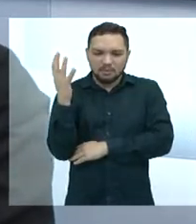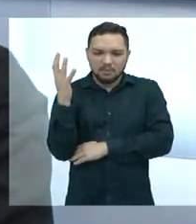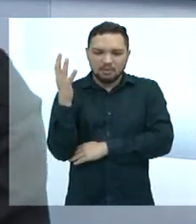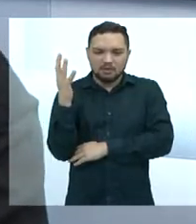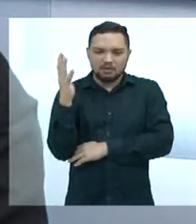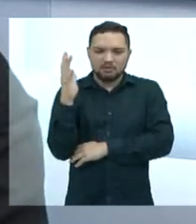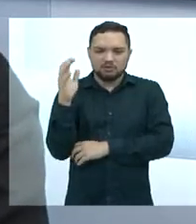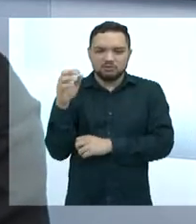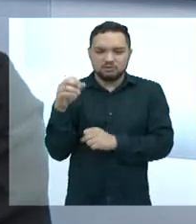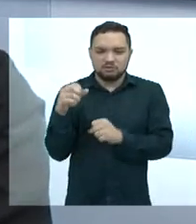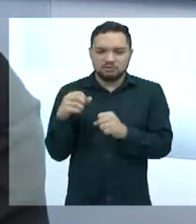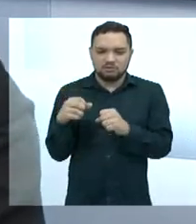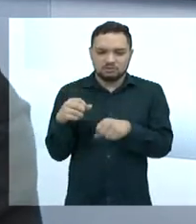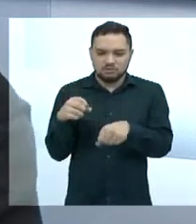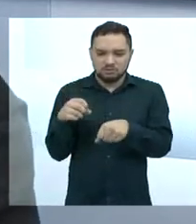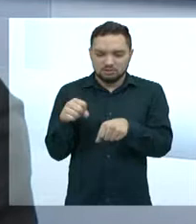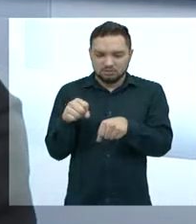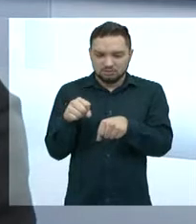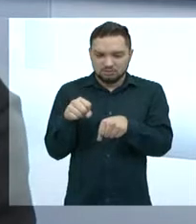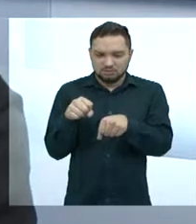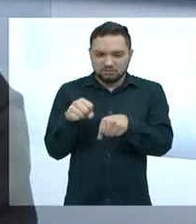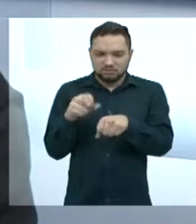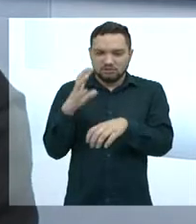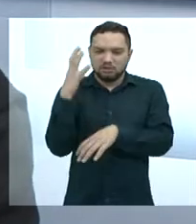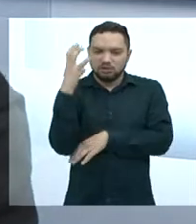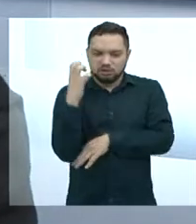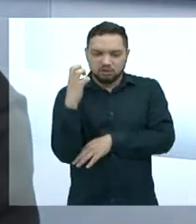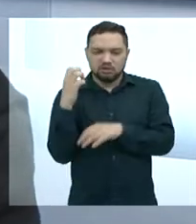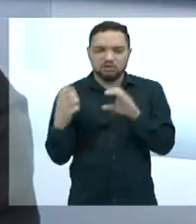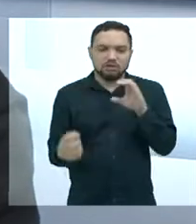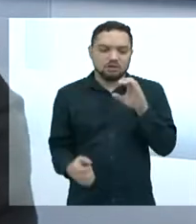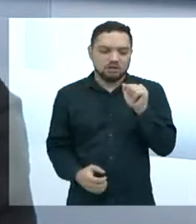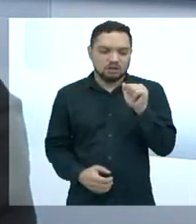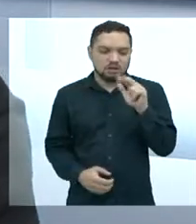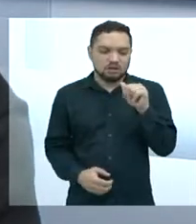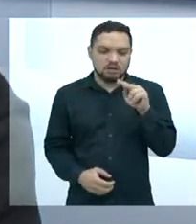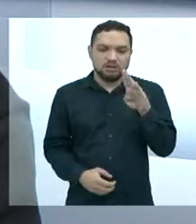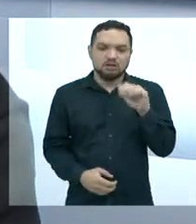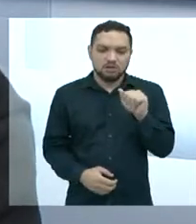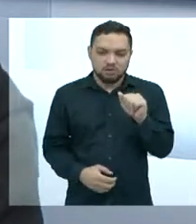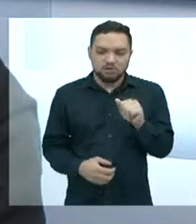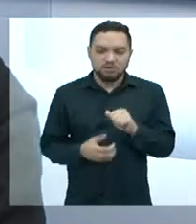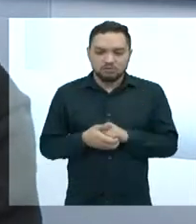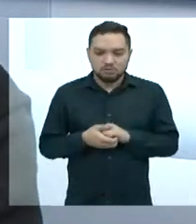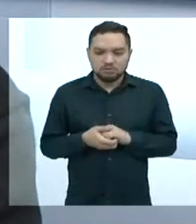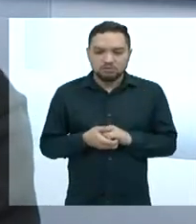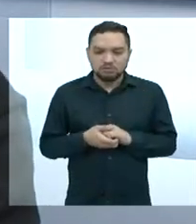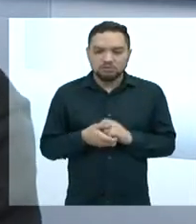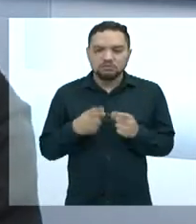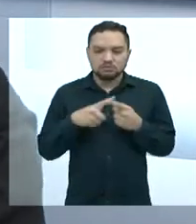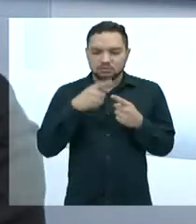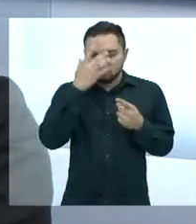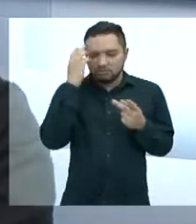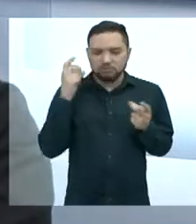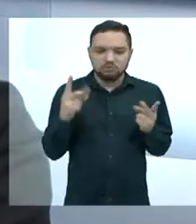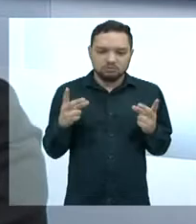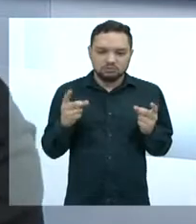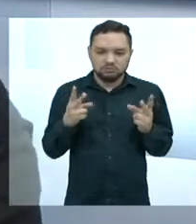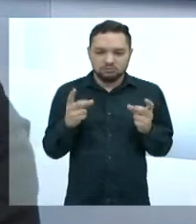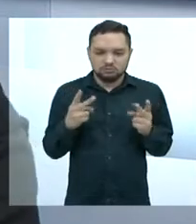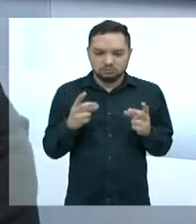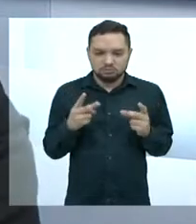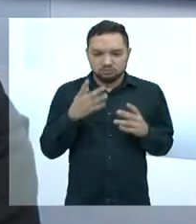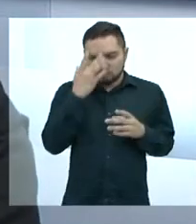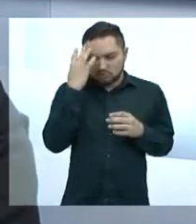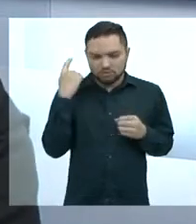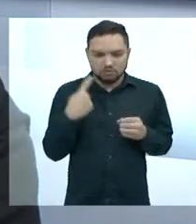matava os pés de carnaúbas, né? Que inclusive a carnaubeira é fonte de recursos, de riqueza, de renda para o homem do